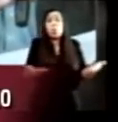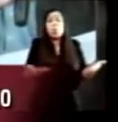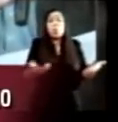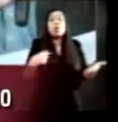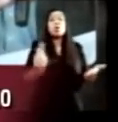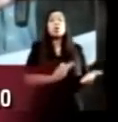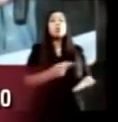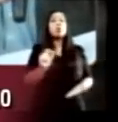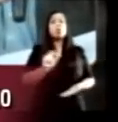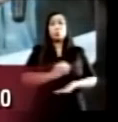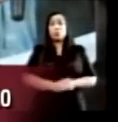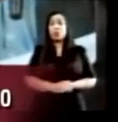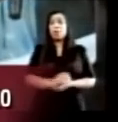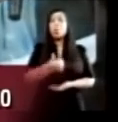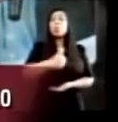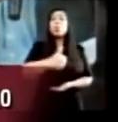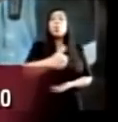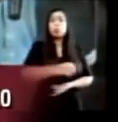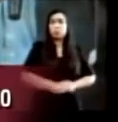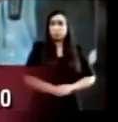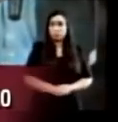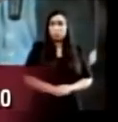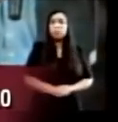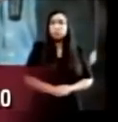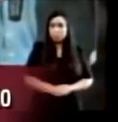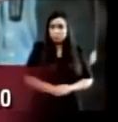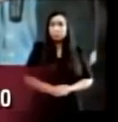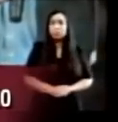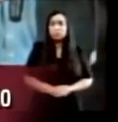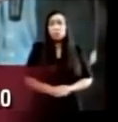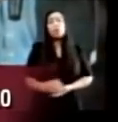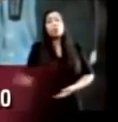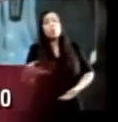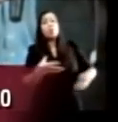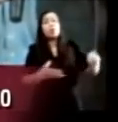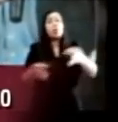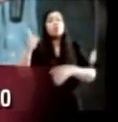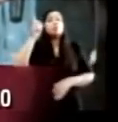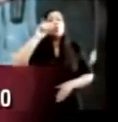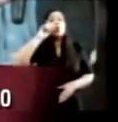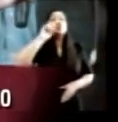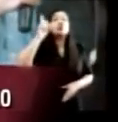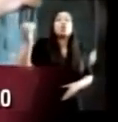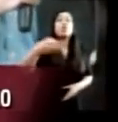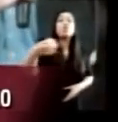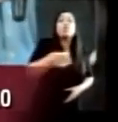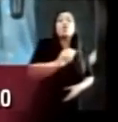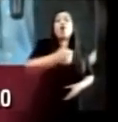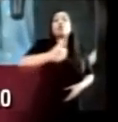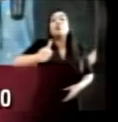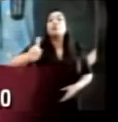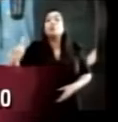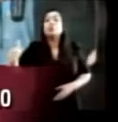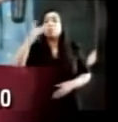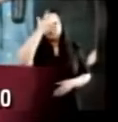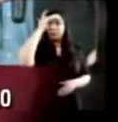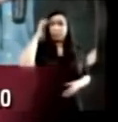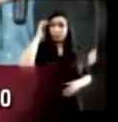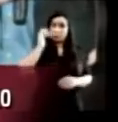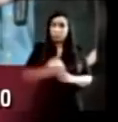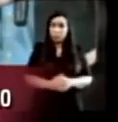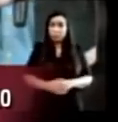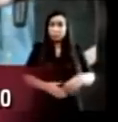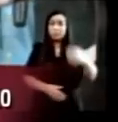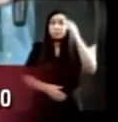nós estamos com 11 casos novos por dia. Tá certo? Isso é